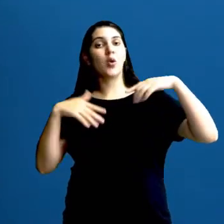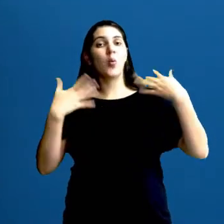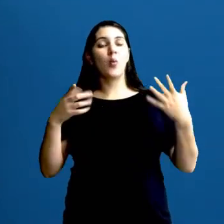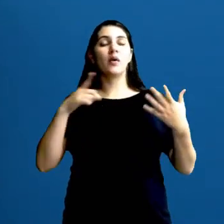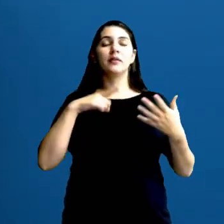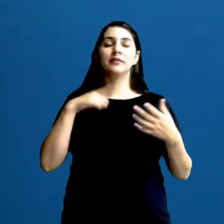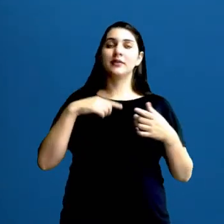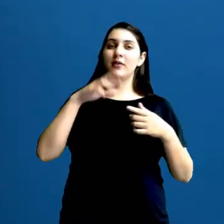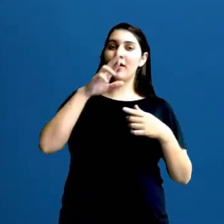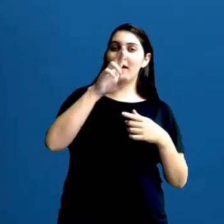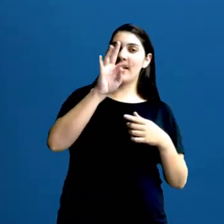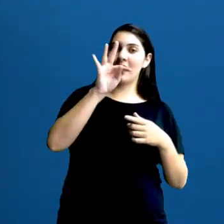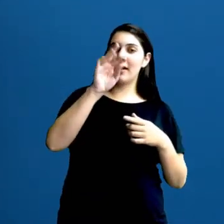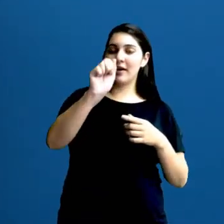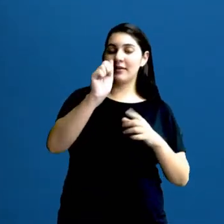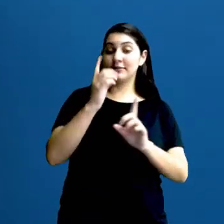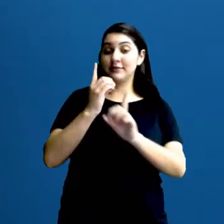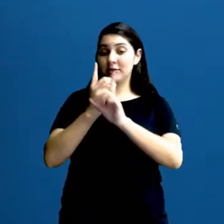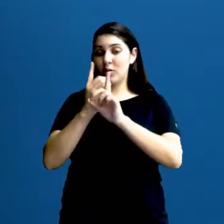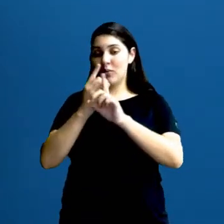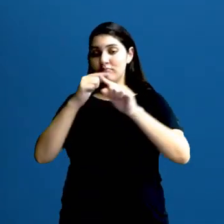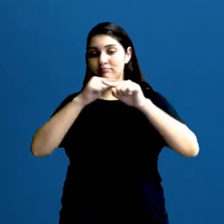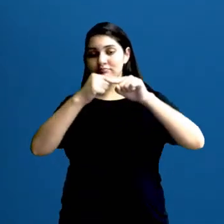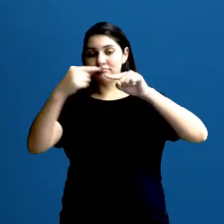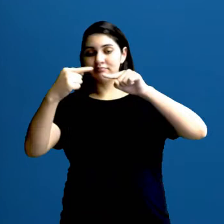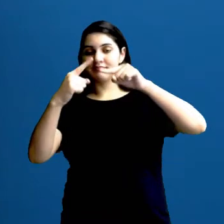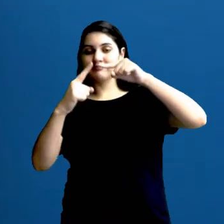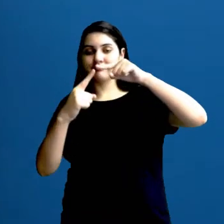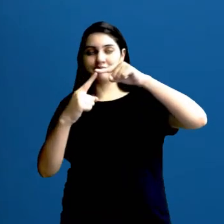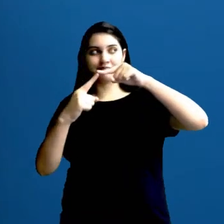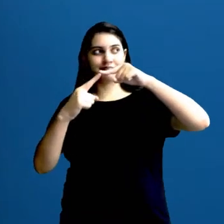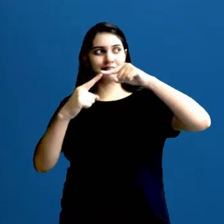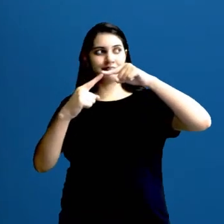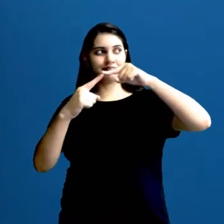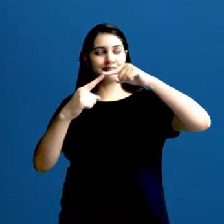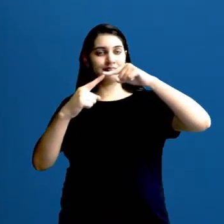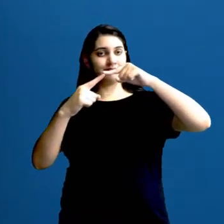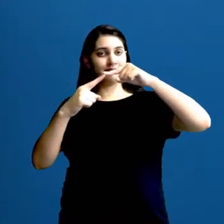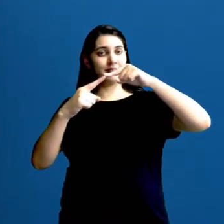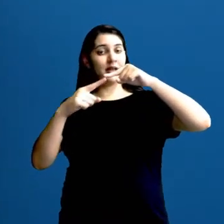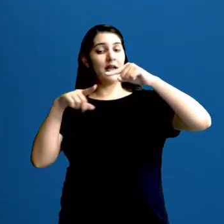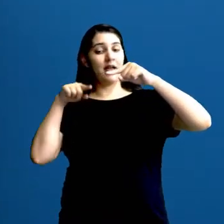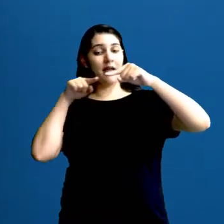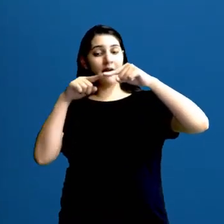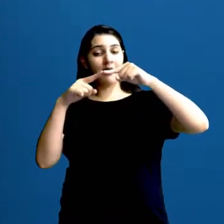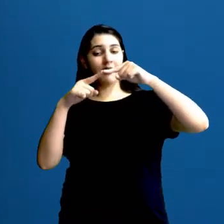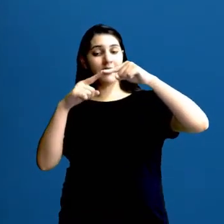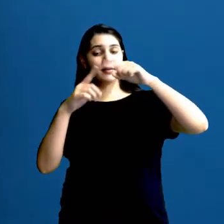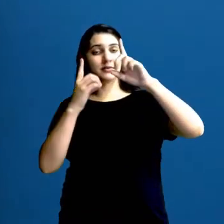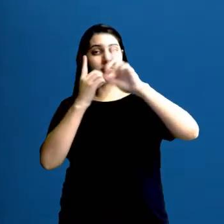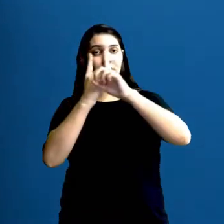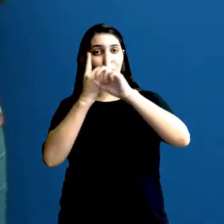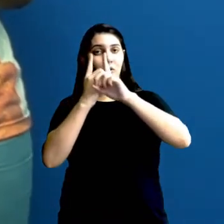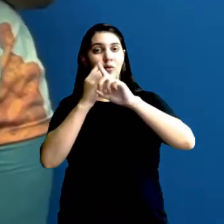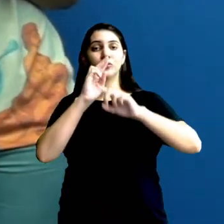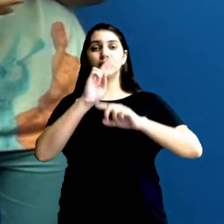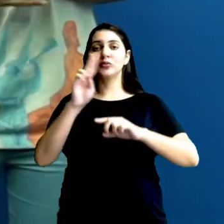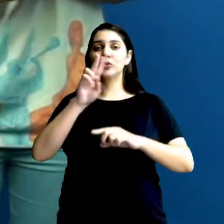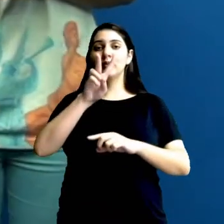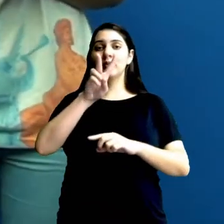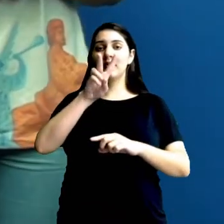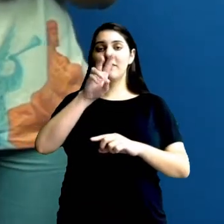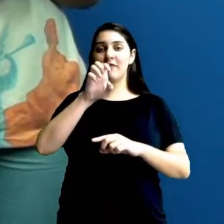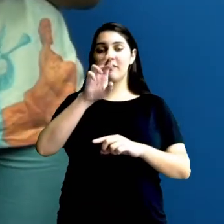reta que se encontra com outra, então aqui, esse encontro é justamente chamado de